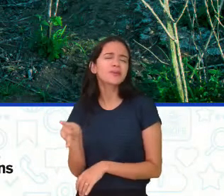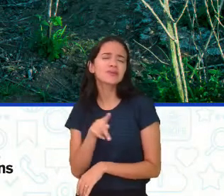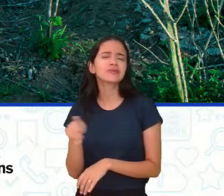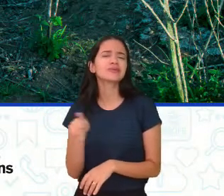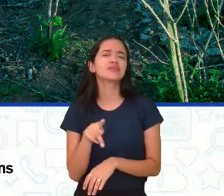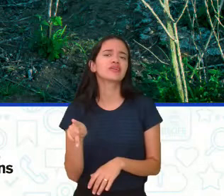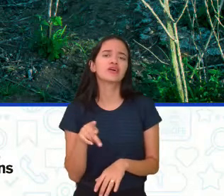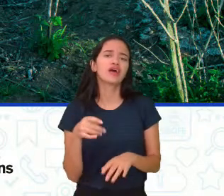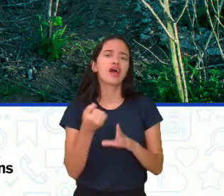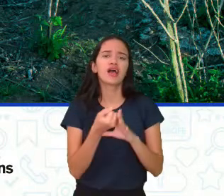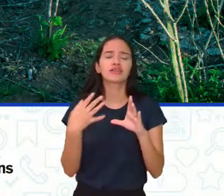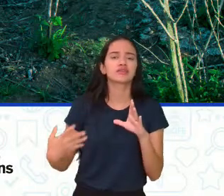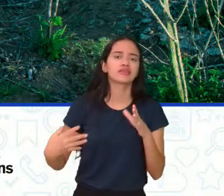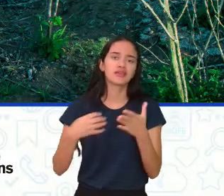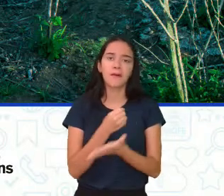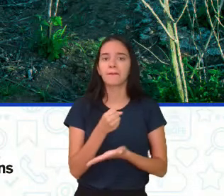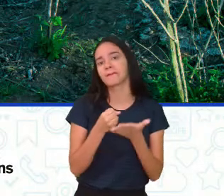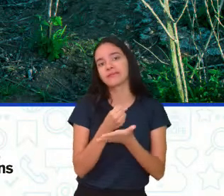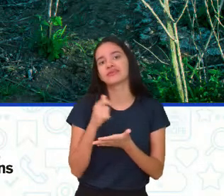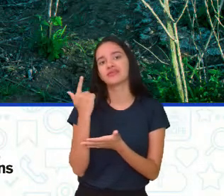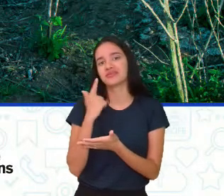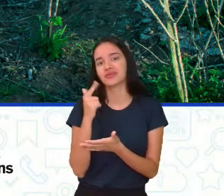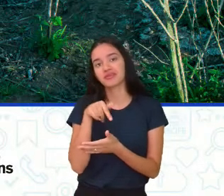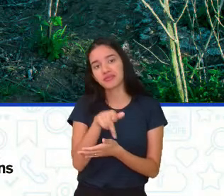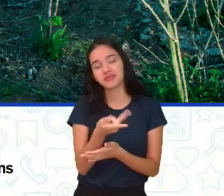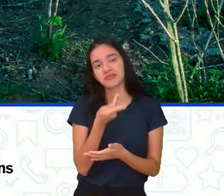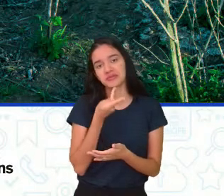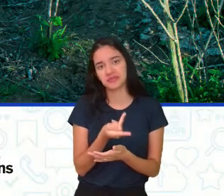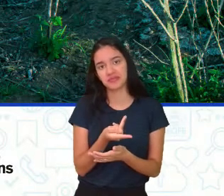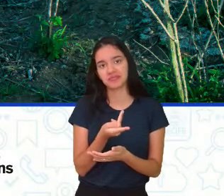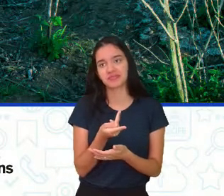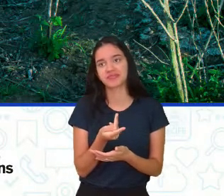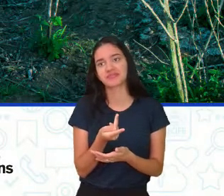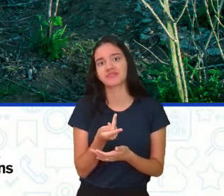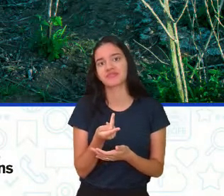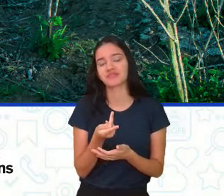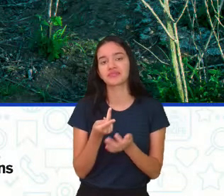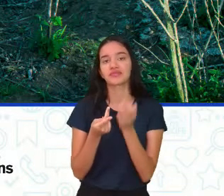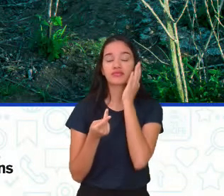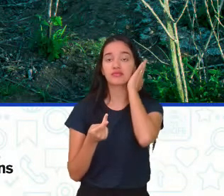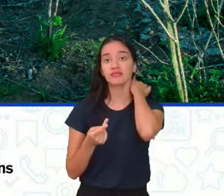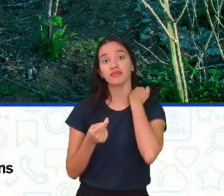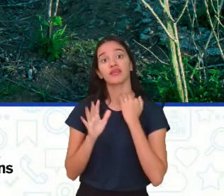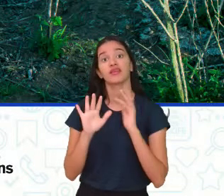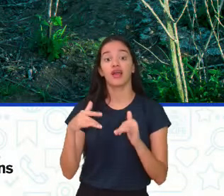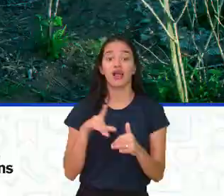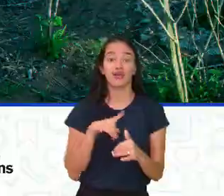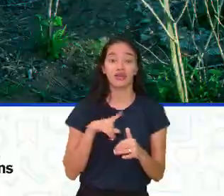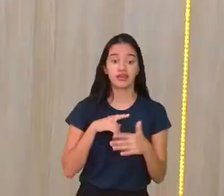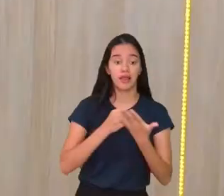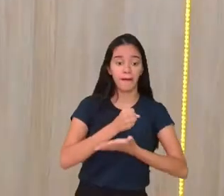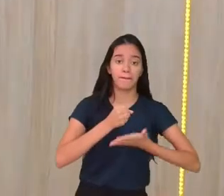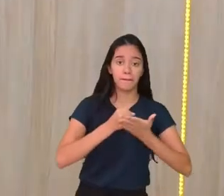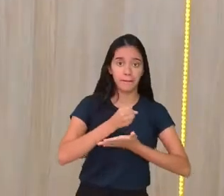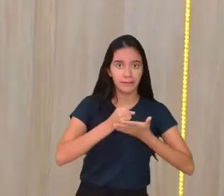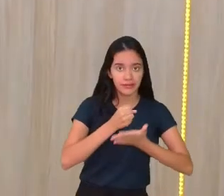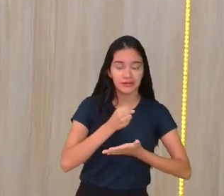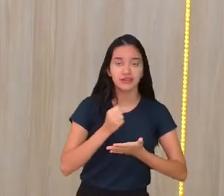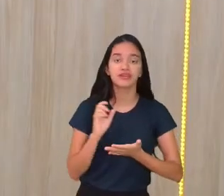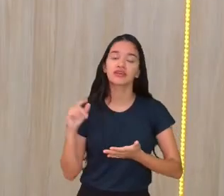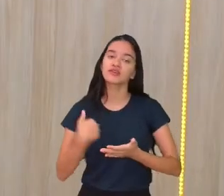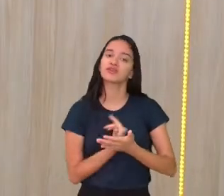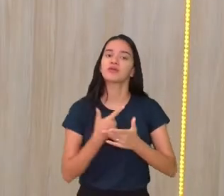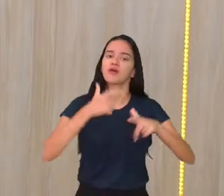as categorias basilares da geografia que o senhor falou aí? Sim. Se é que está compondo ali a base da ciência geográfica, então nós